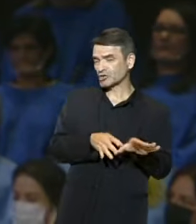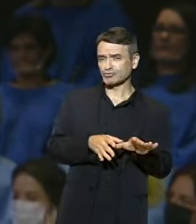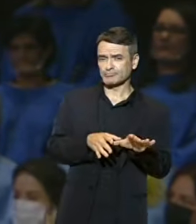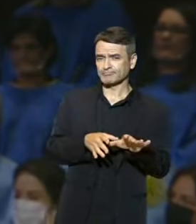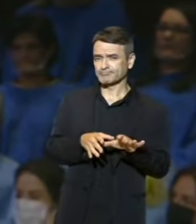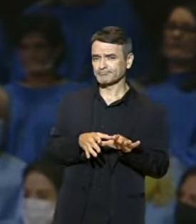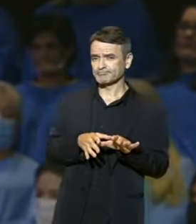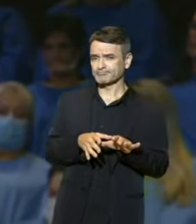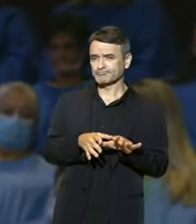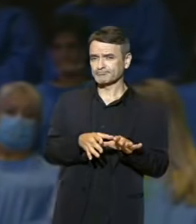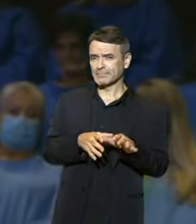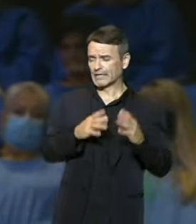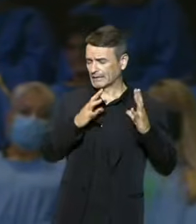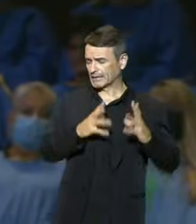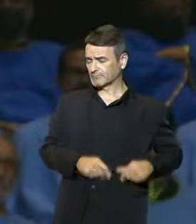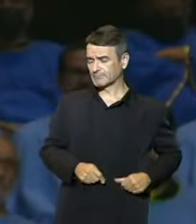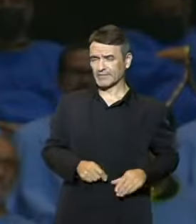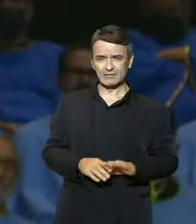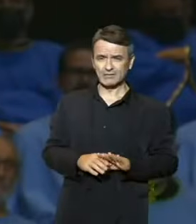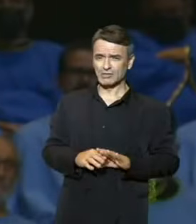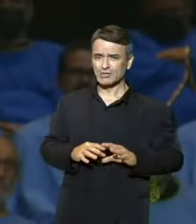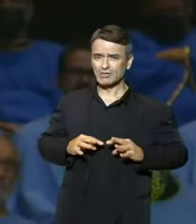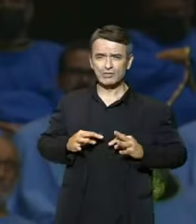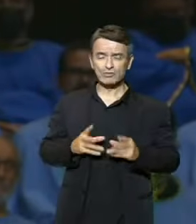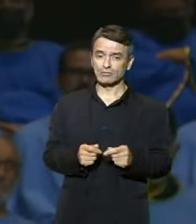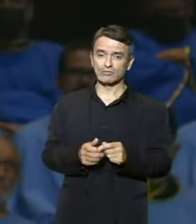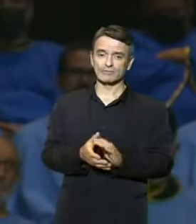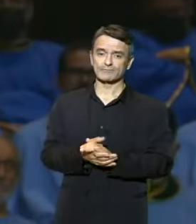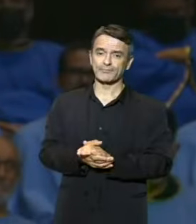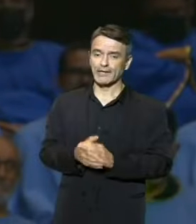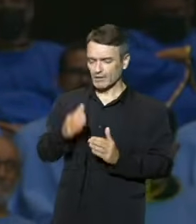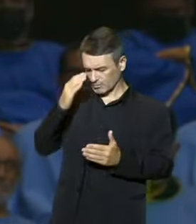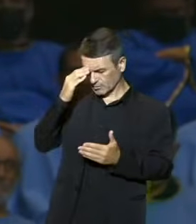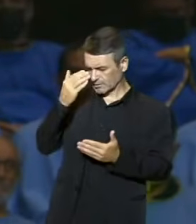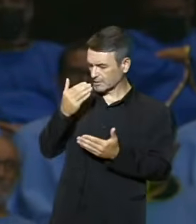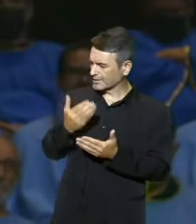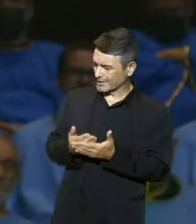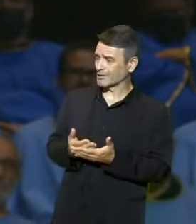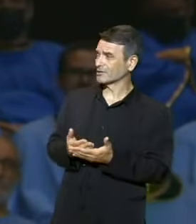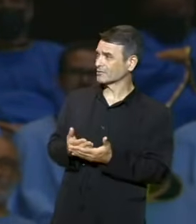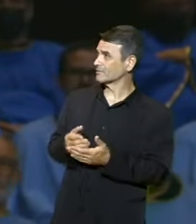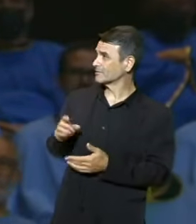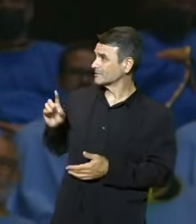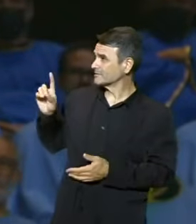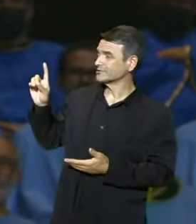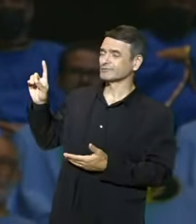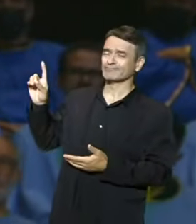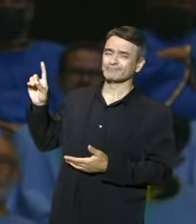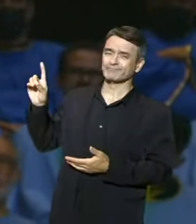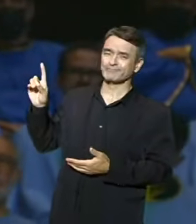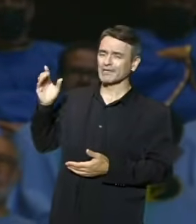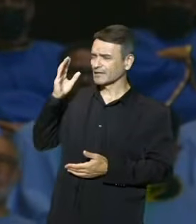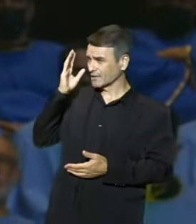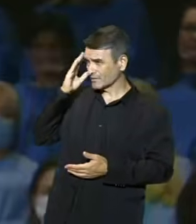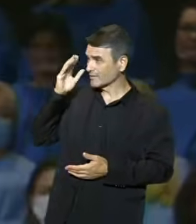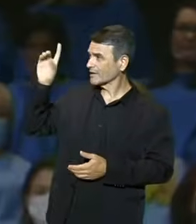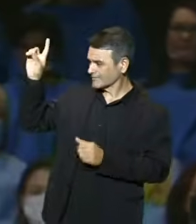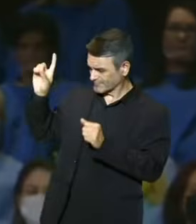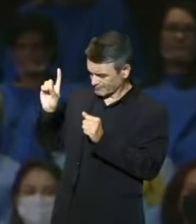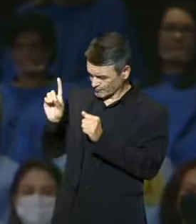por uma expressão de confiança. Deus, eu creio em Ti e eu sei que o Senhor há de caminhar